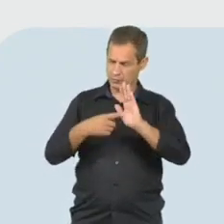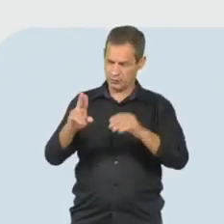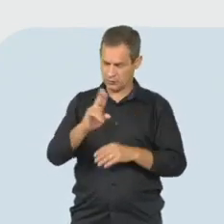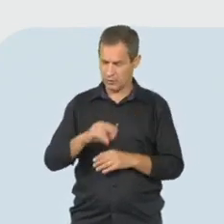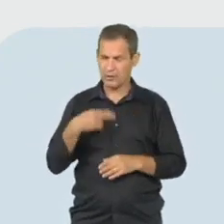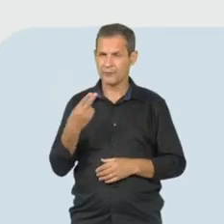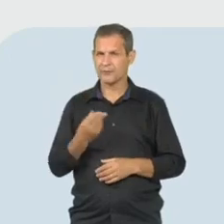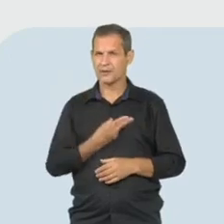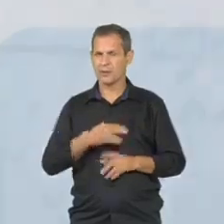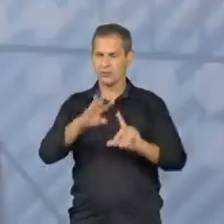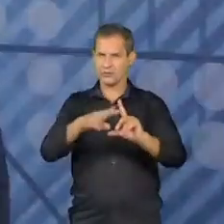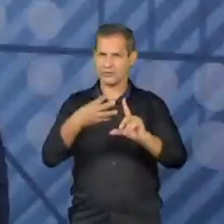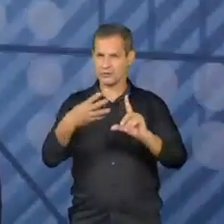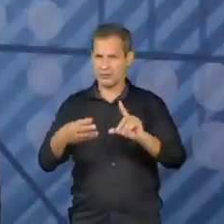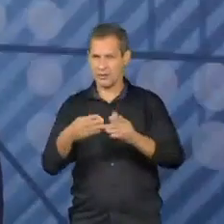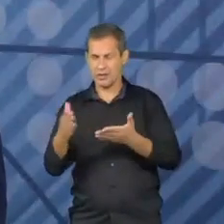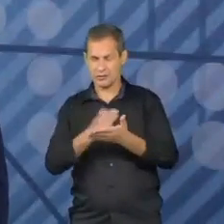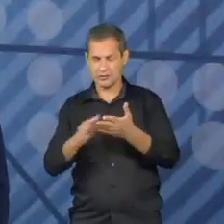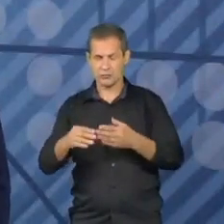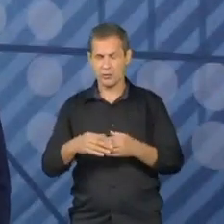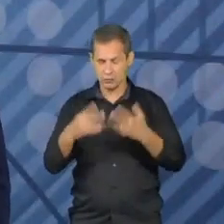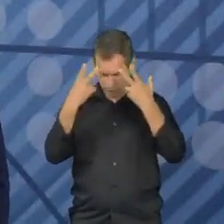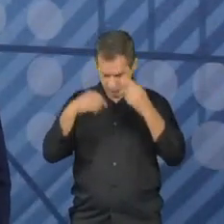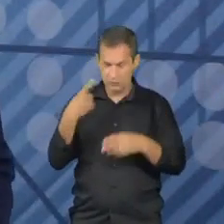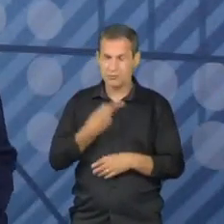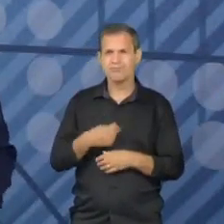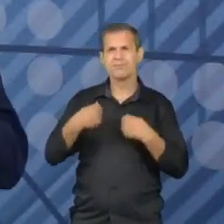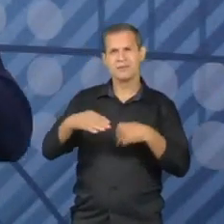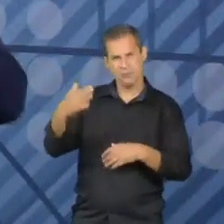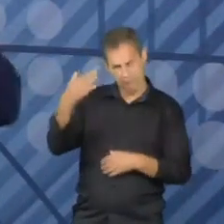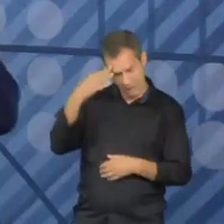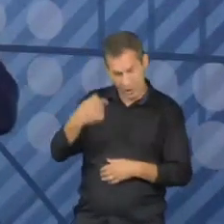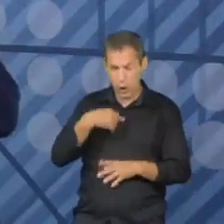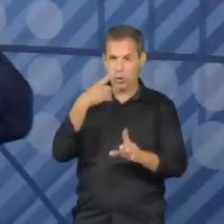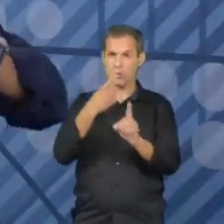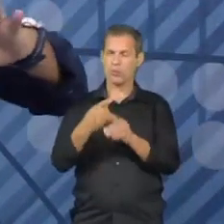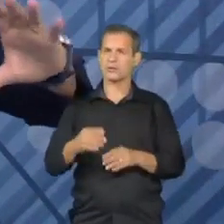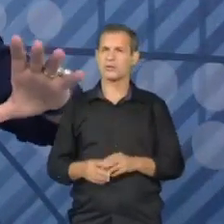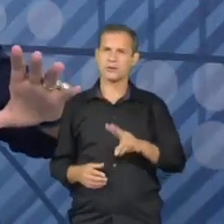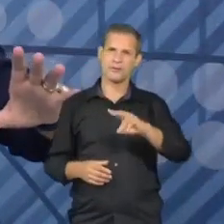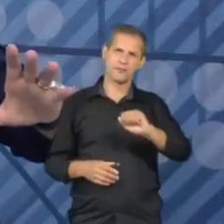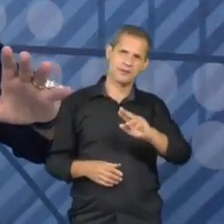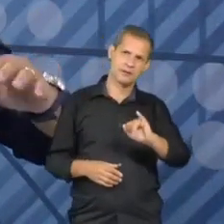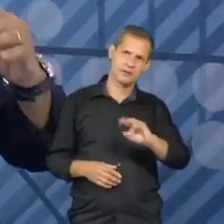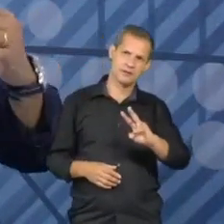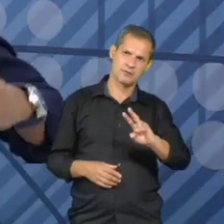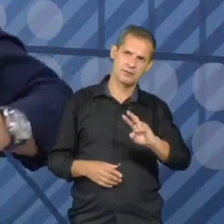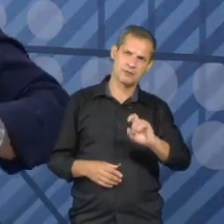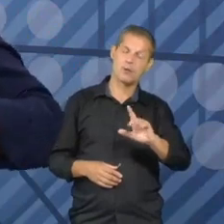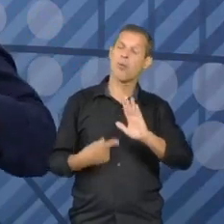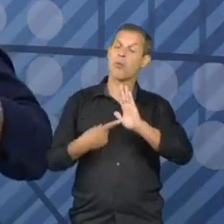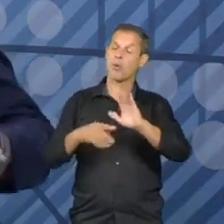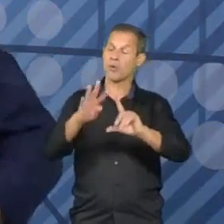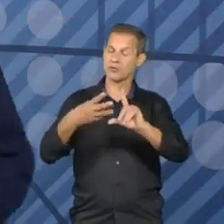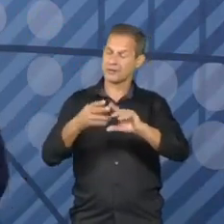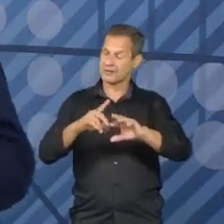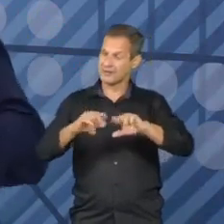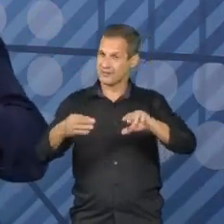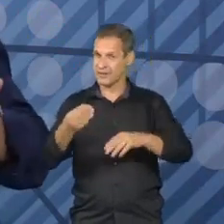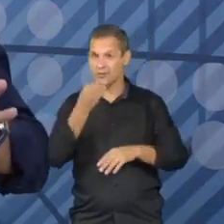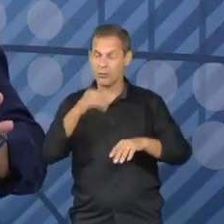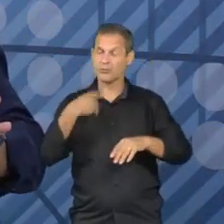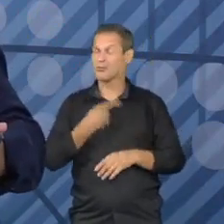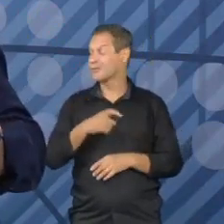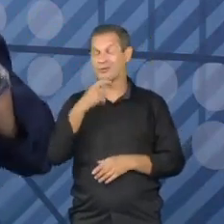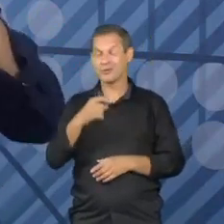utilizando a nossa tabela de distribuição normal. Então, o que a gente precisa entender? Eu encontro a minha variável, mostro lá na tabela, existem várias possibilidades, a gente